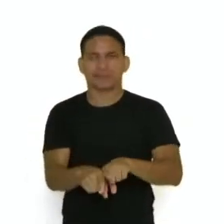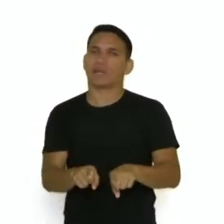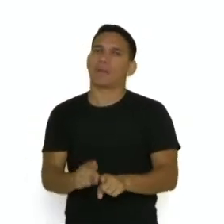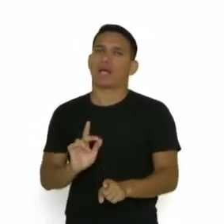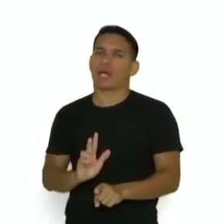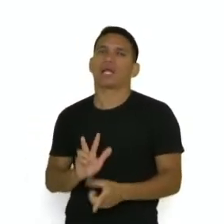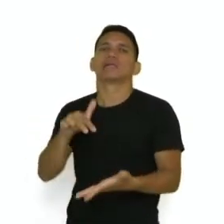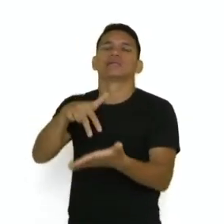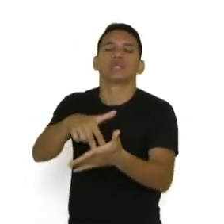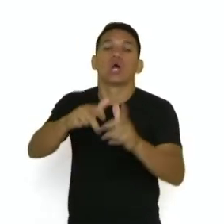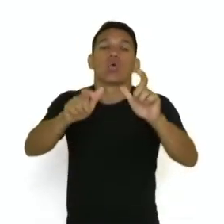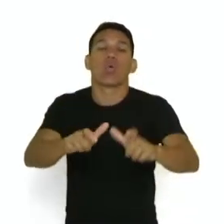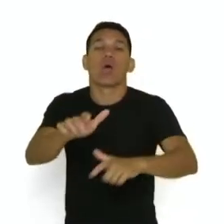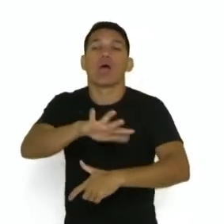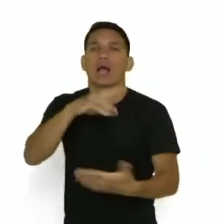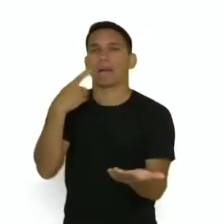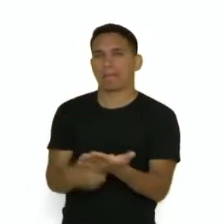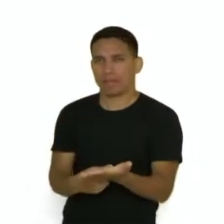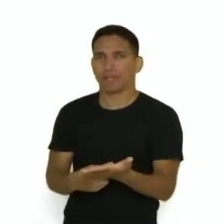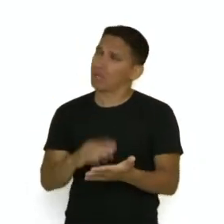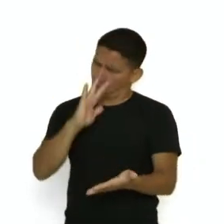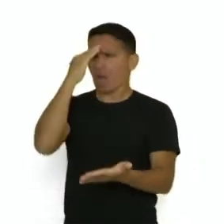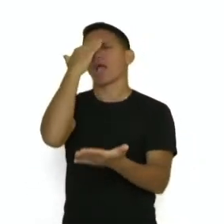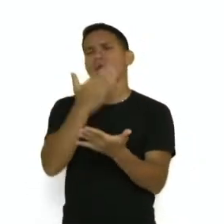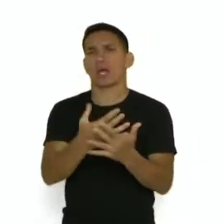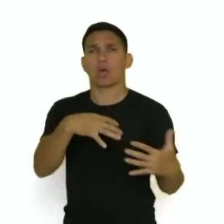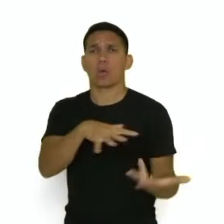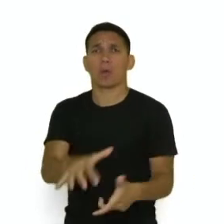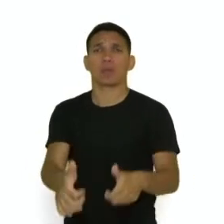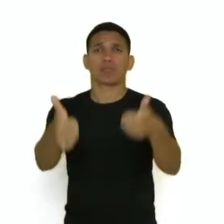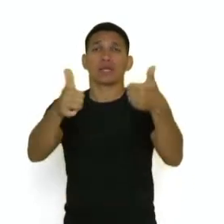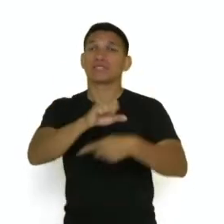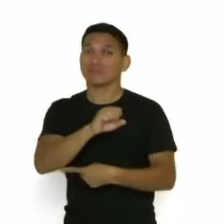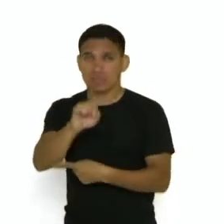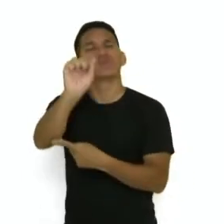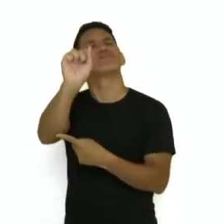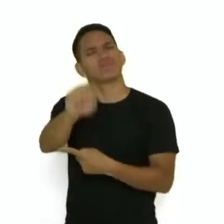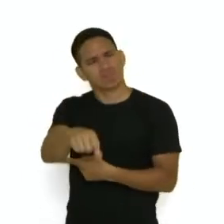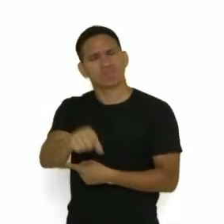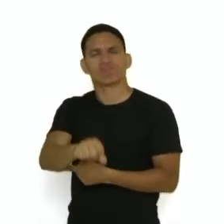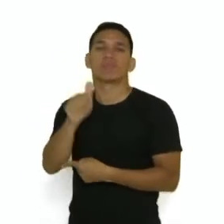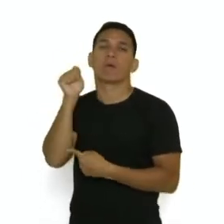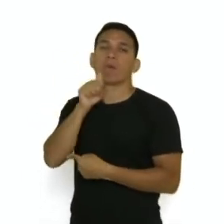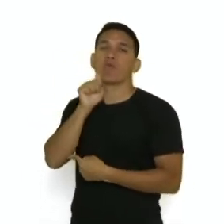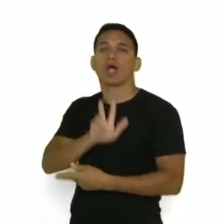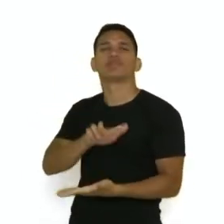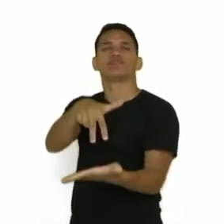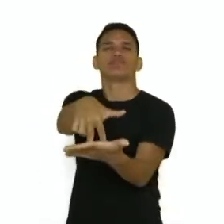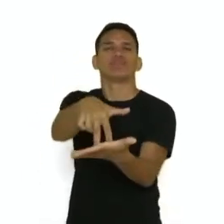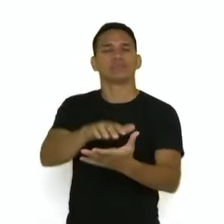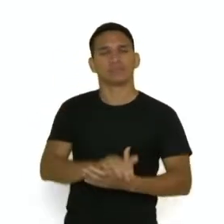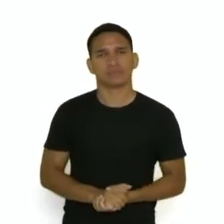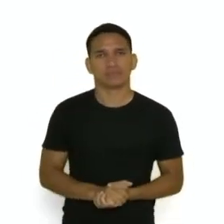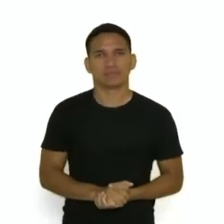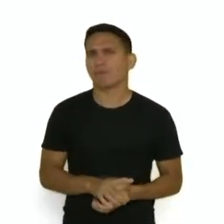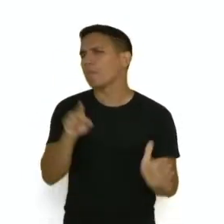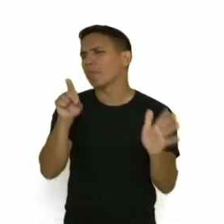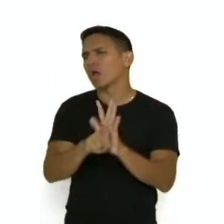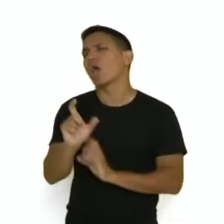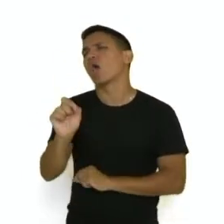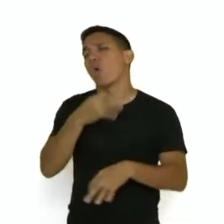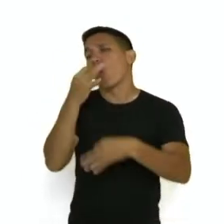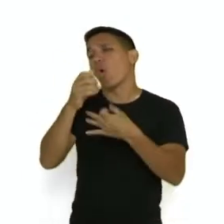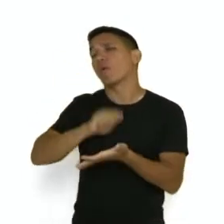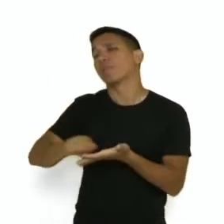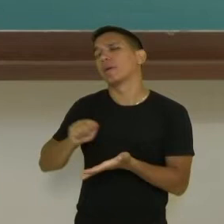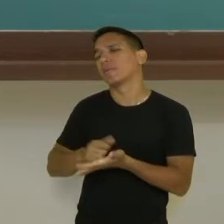decisão. Acredito sinceramente que o mundo será melhor, sim, quando as mulheres chegarem lá. Qual a opinião da